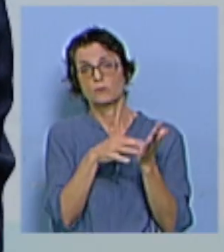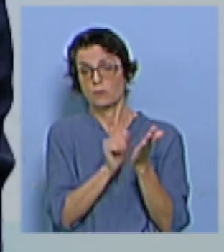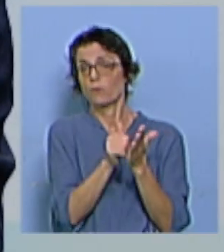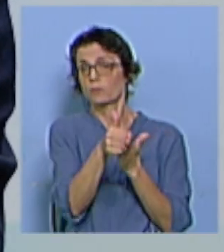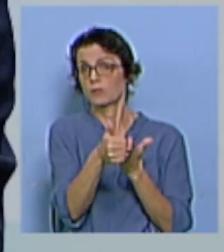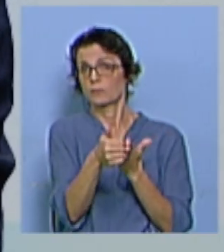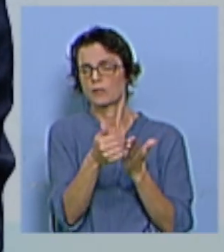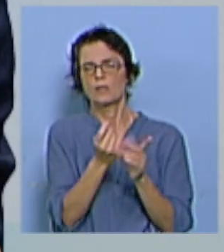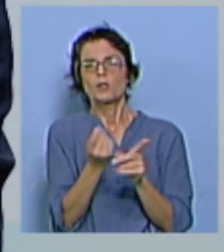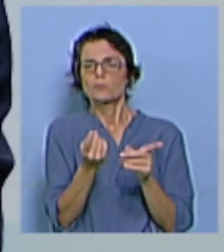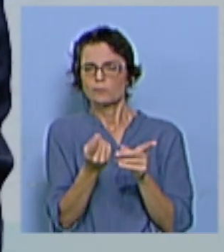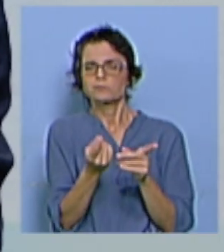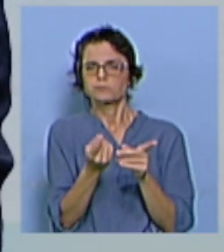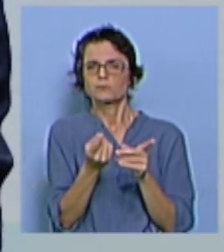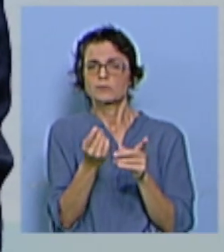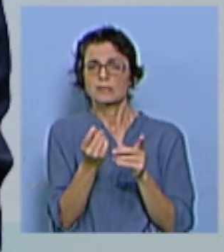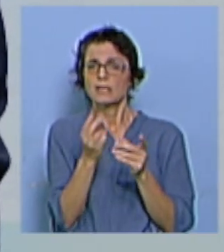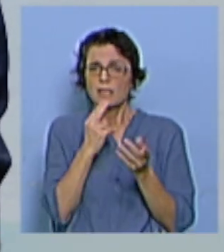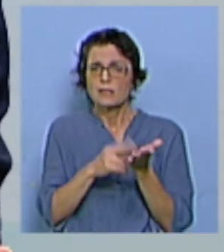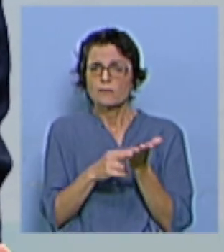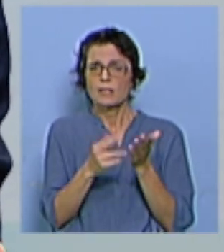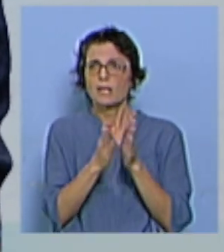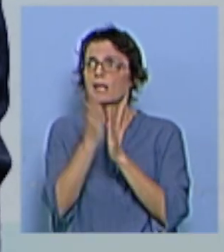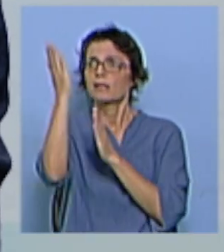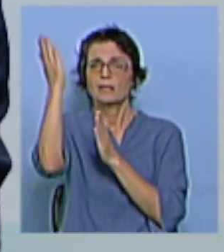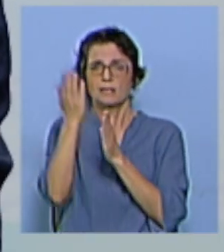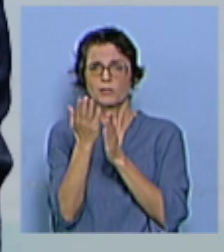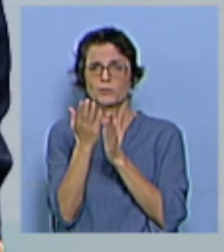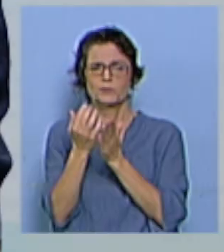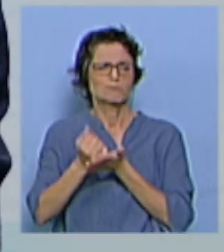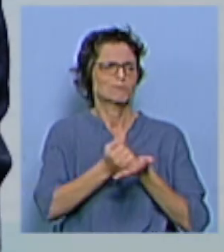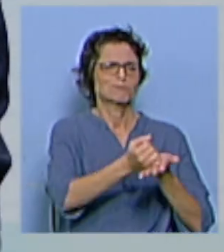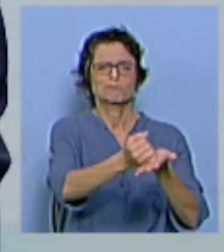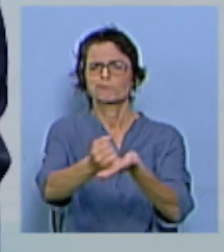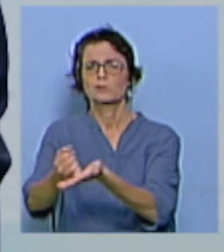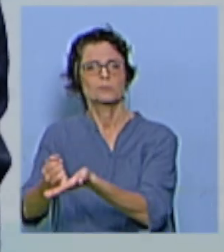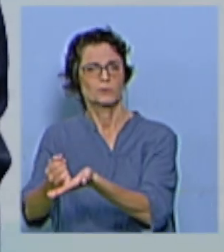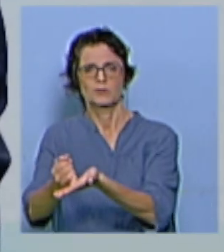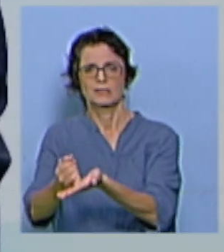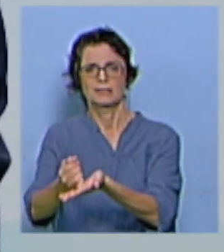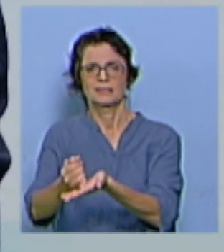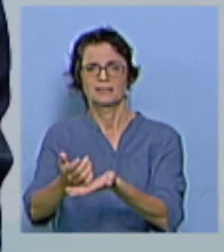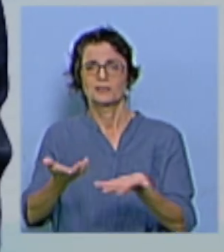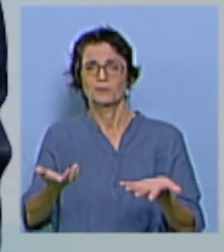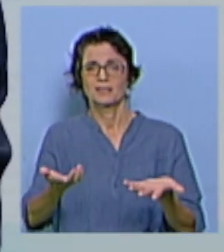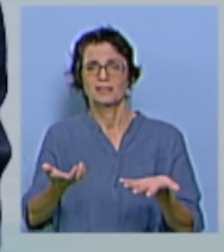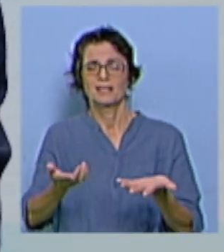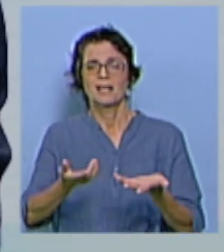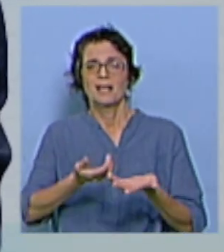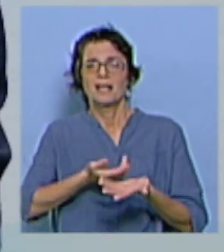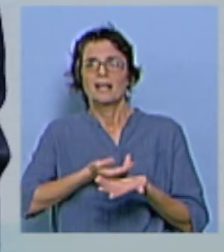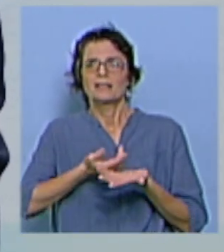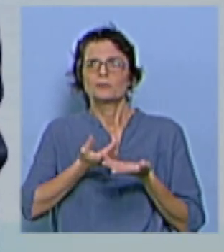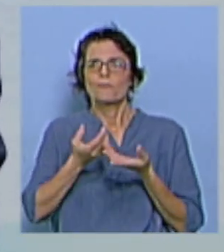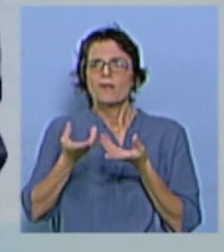muito bonito. Deus concorre em tudo para o bem daqueles que o amam, não é? Aqueles que amam a Deus, aqueles que se deixam envolver pelo seu amor, têm Deus como